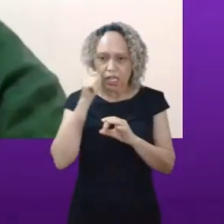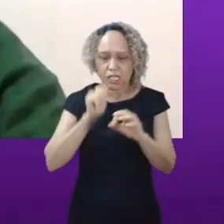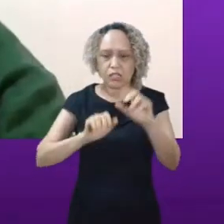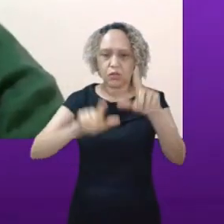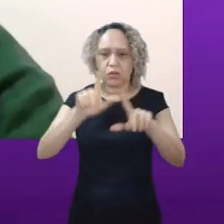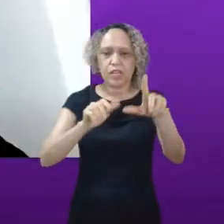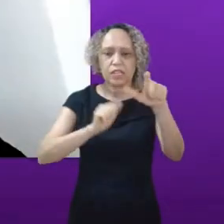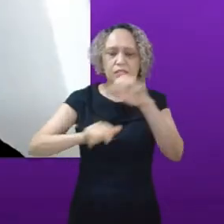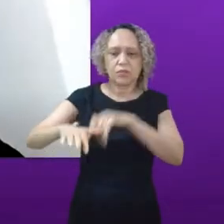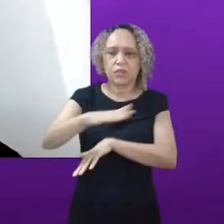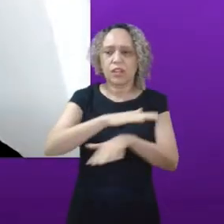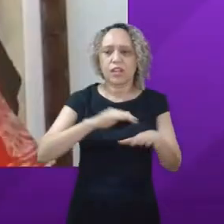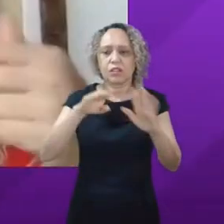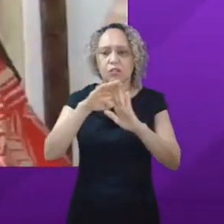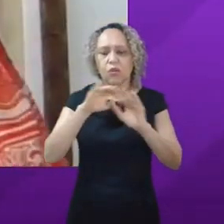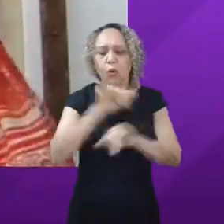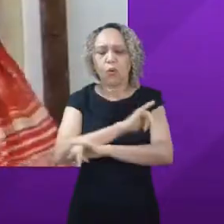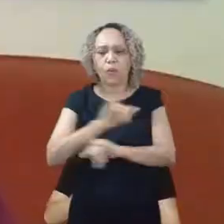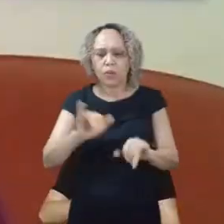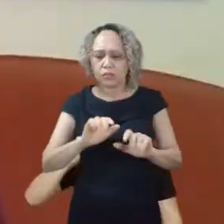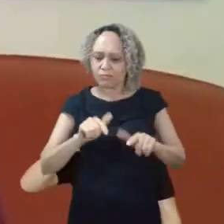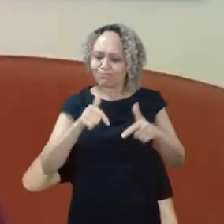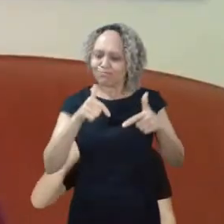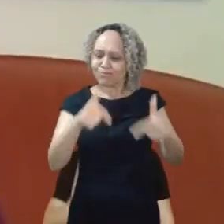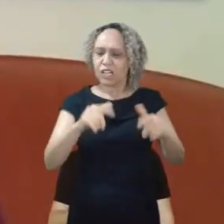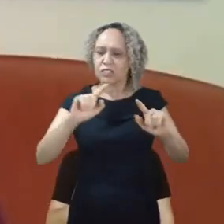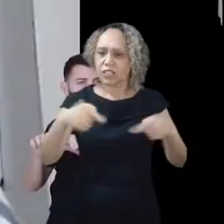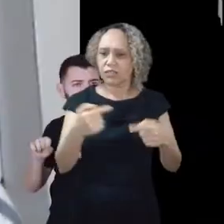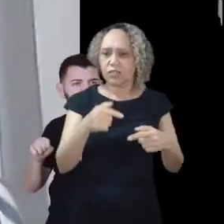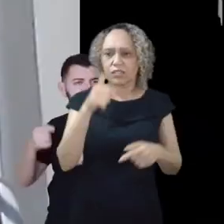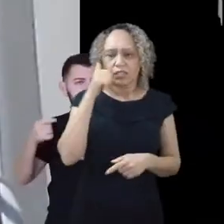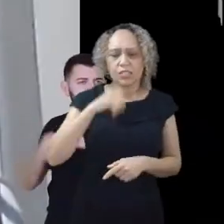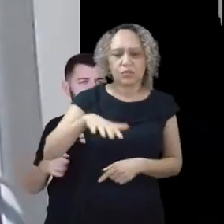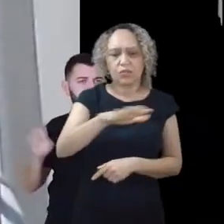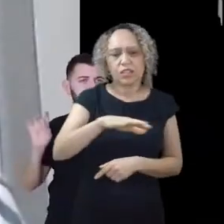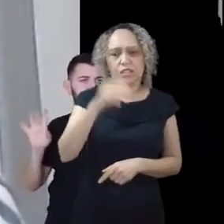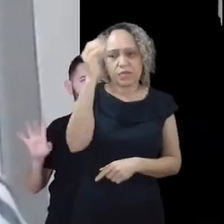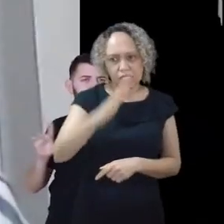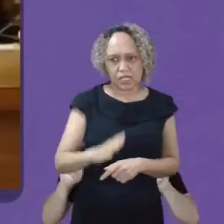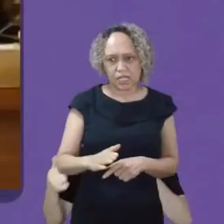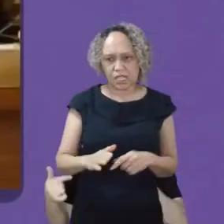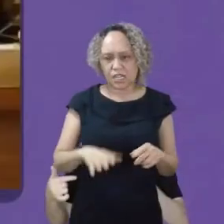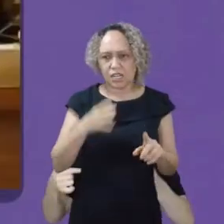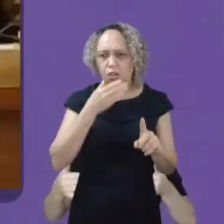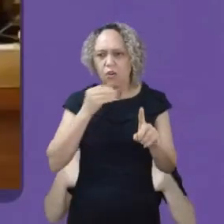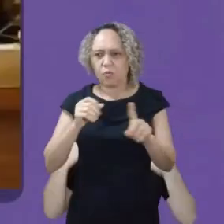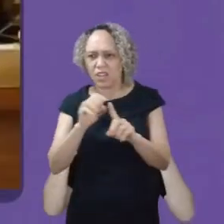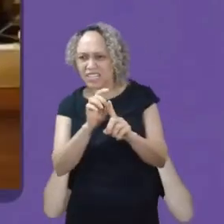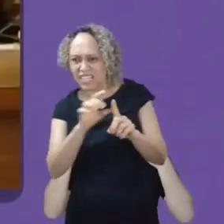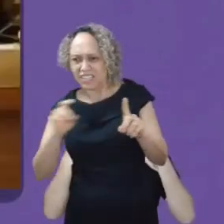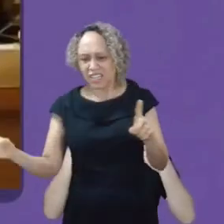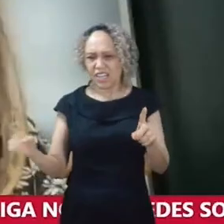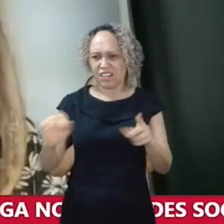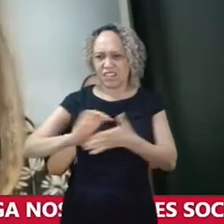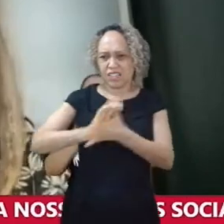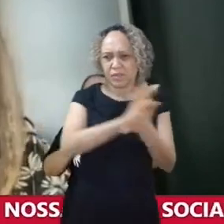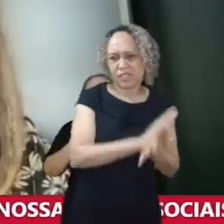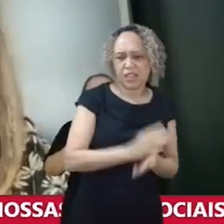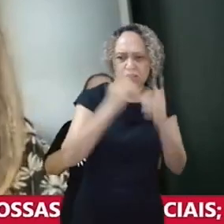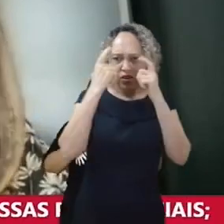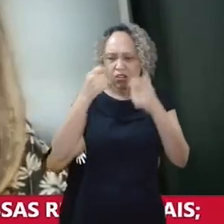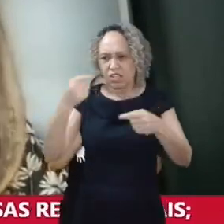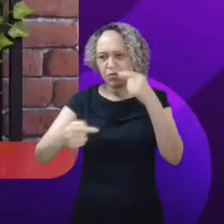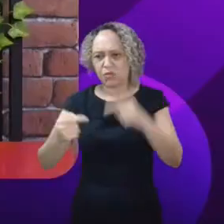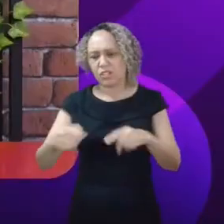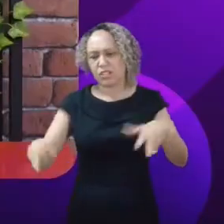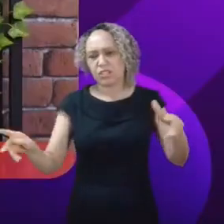encara os desafios das mulheres brasileiras, a misoginia, discriminação, a violência política de gênero, muita perda